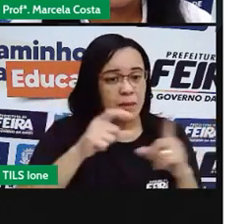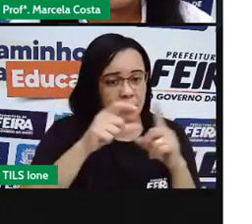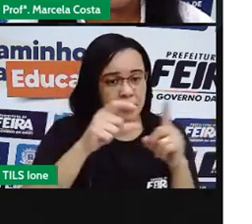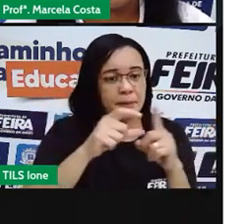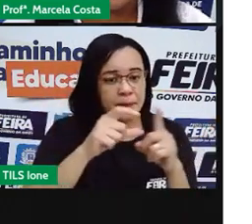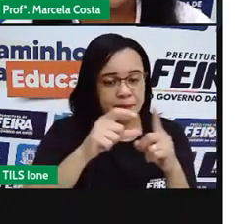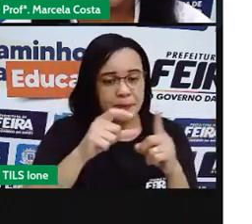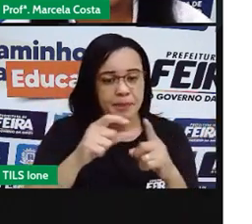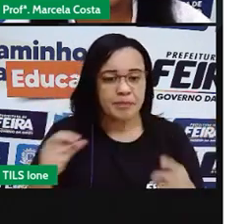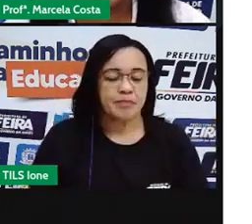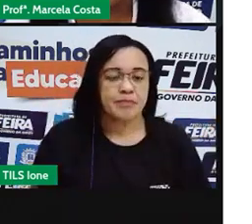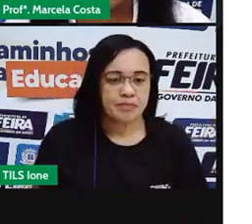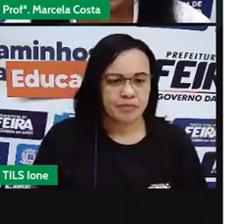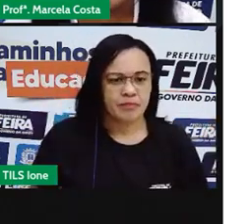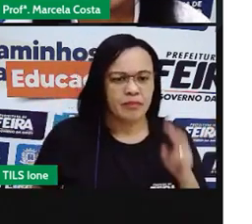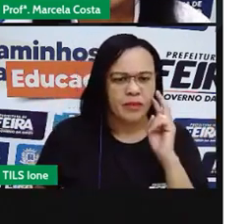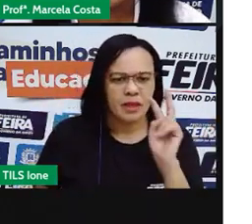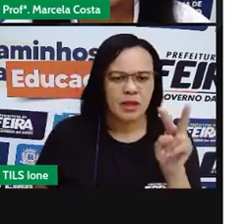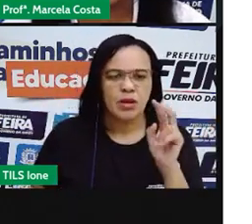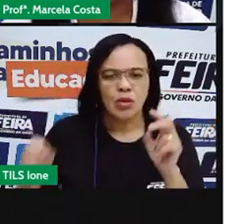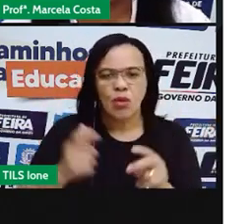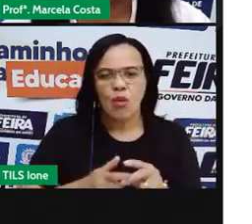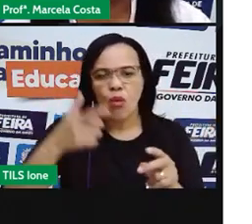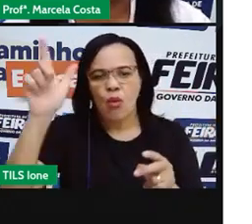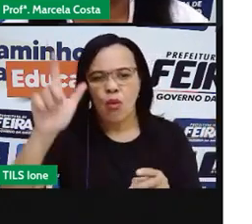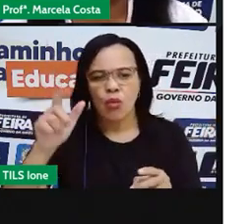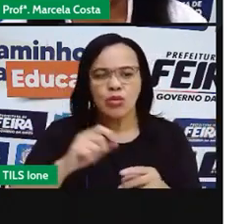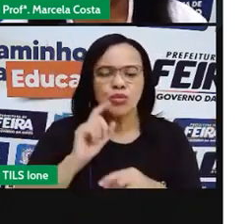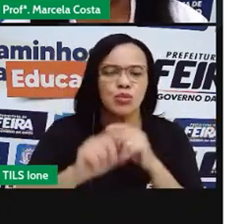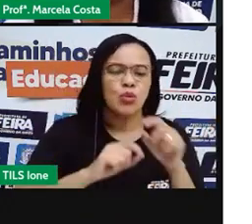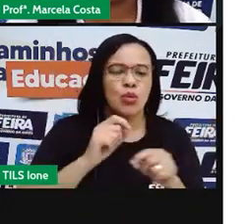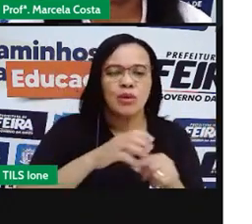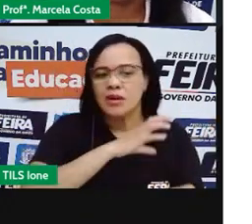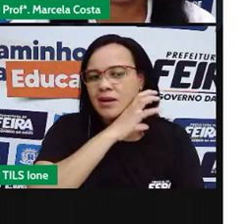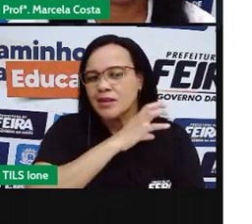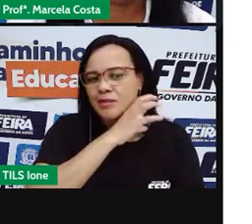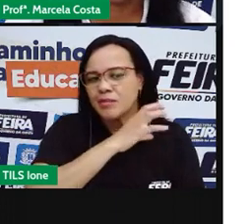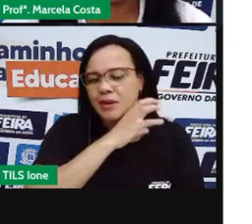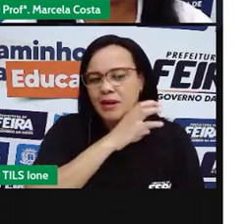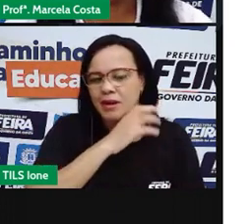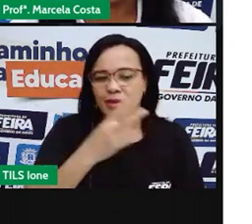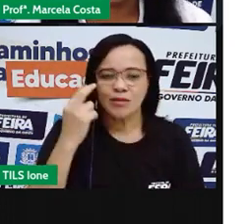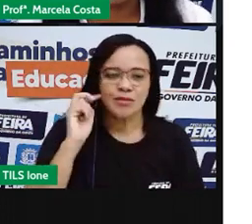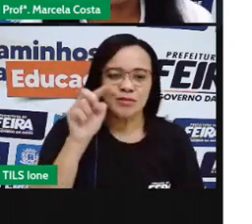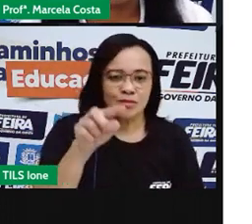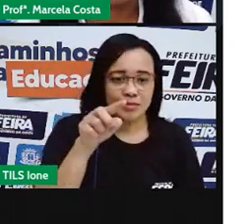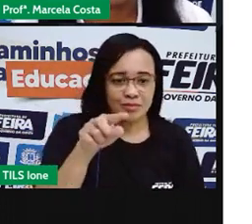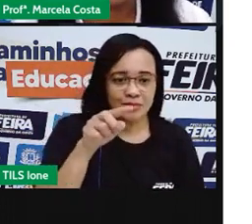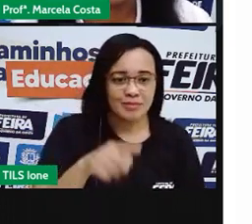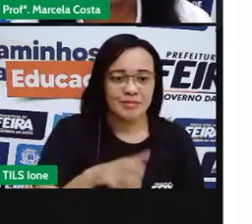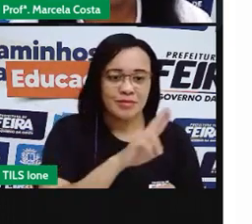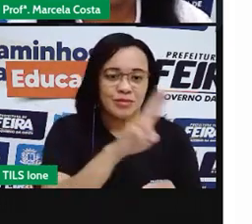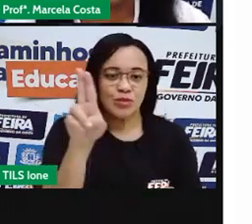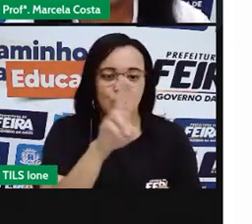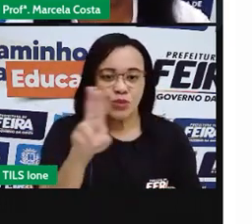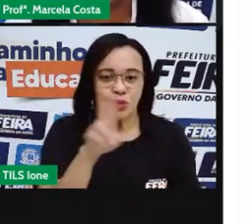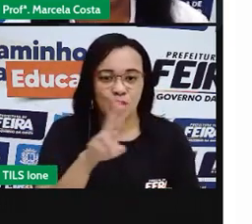Vamos ver agora aqui o nome desses outros animais. Já tem aqui as imagens para vocês verem, você pode